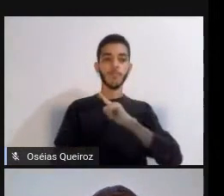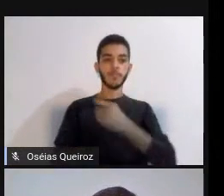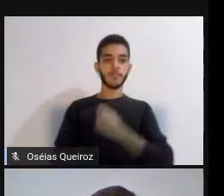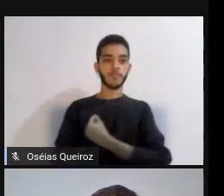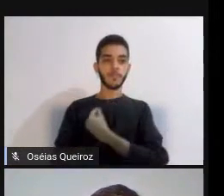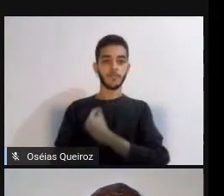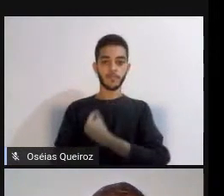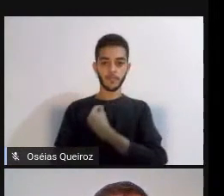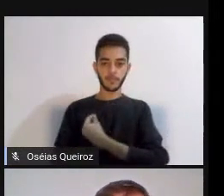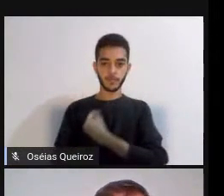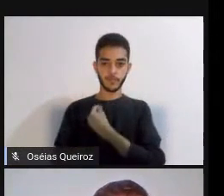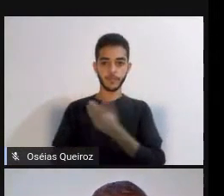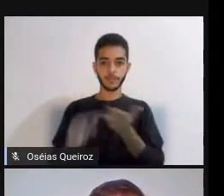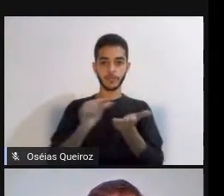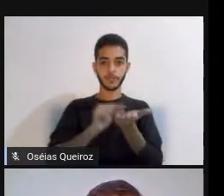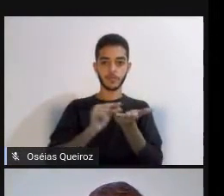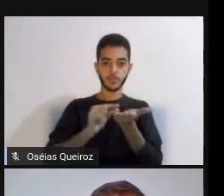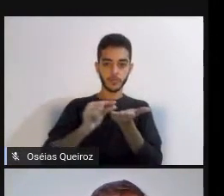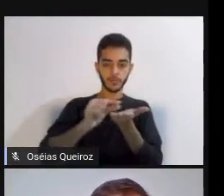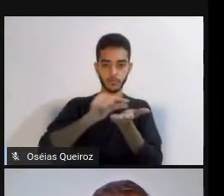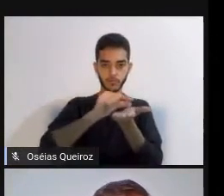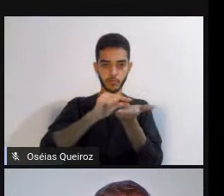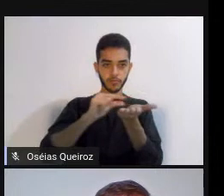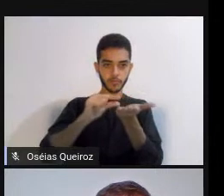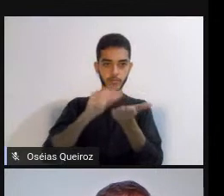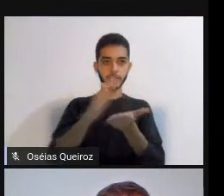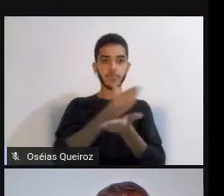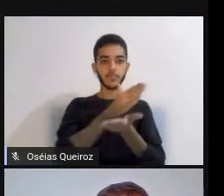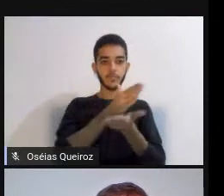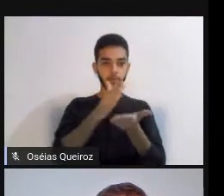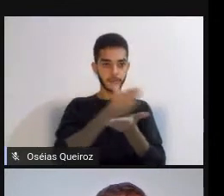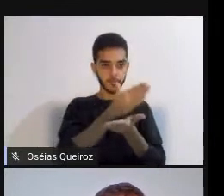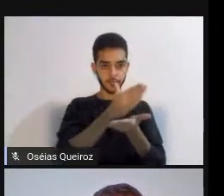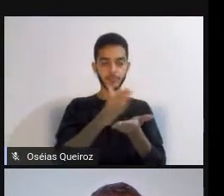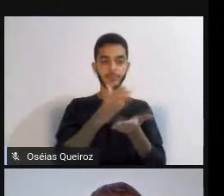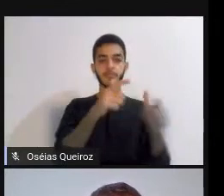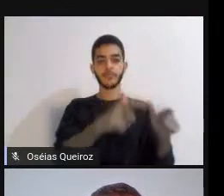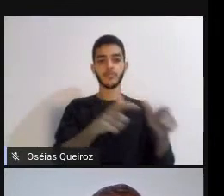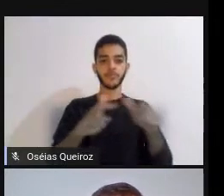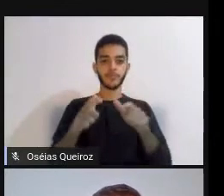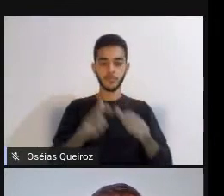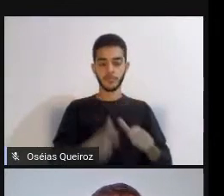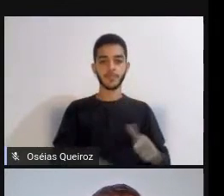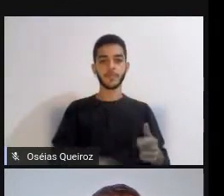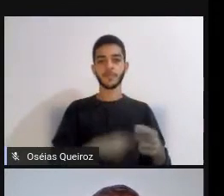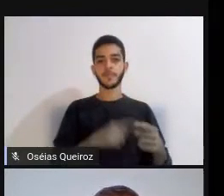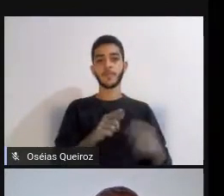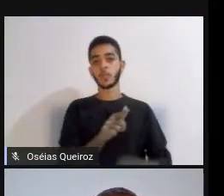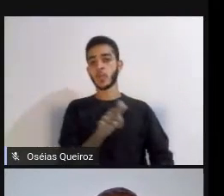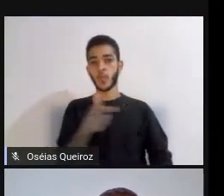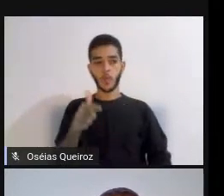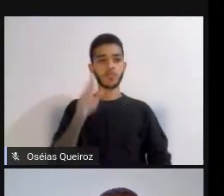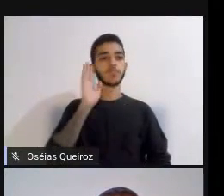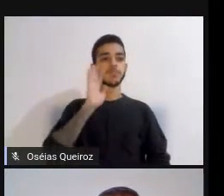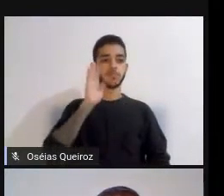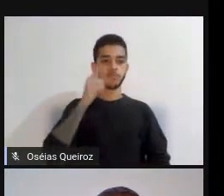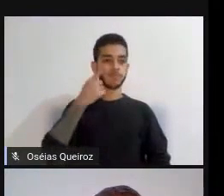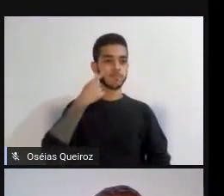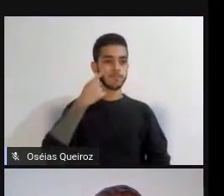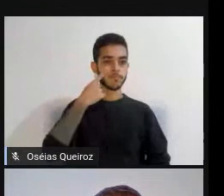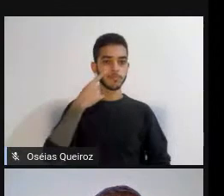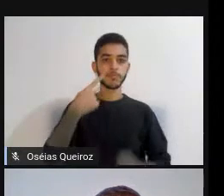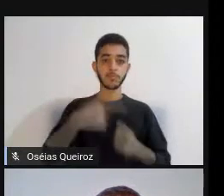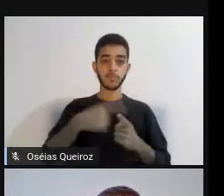presença de microplástico em alguns dos estuários. Uma outra questão muito pertinente é que, diferente de